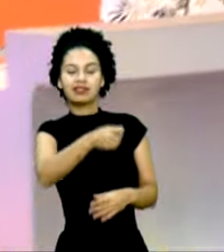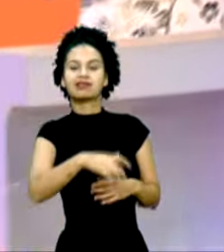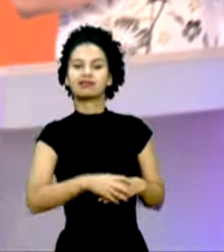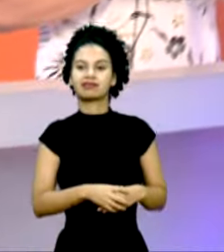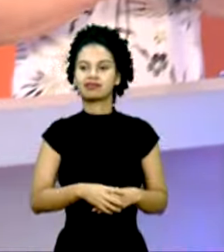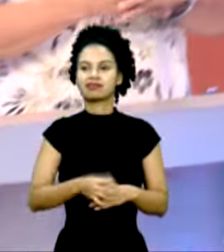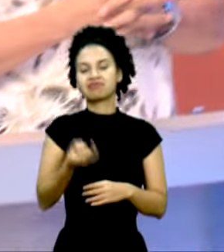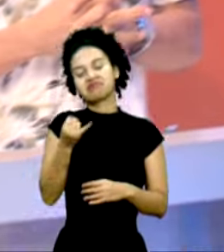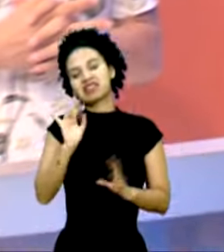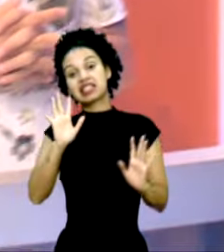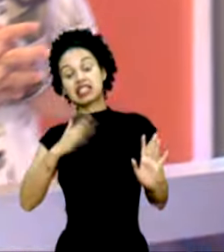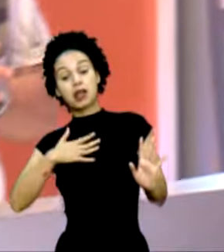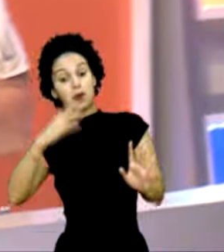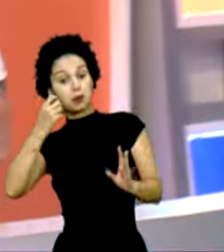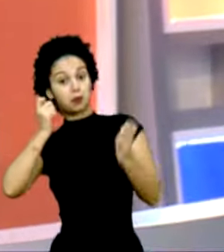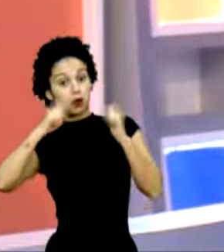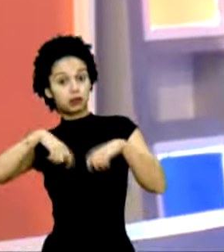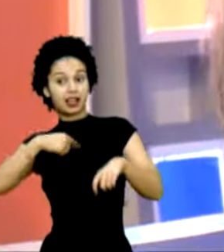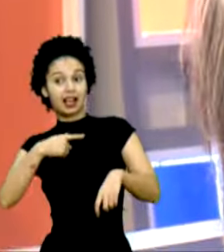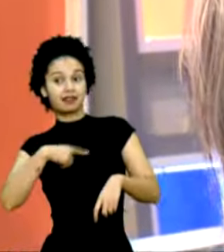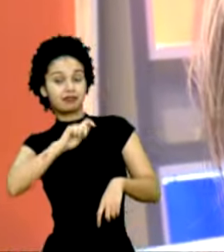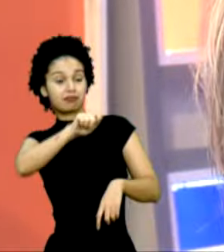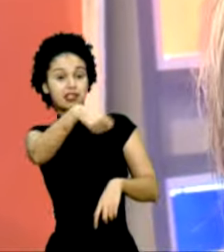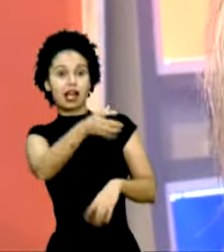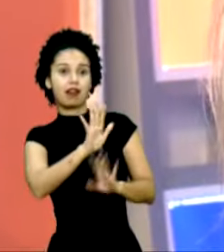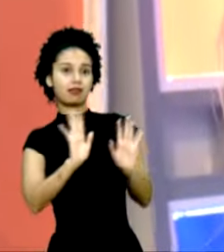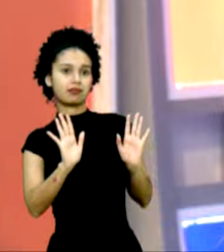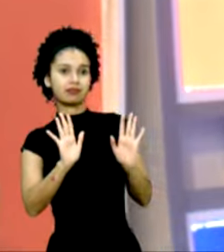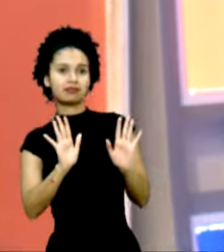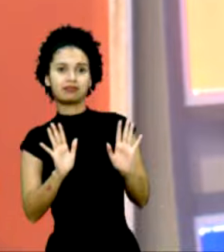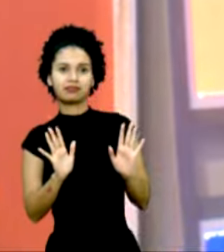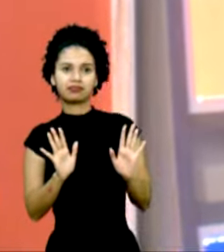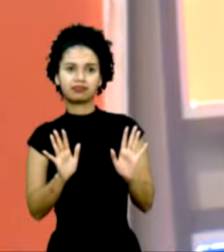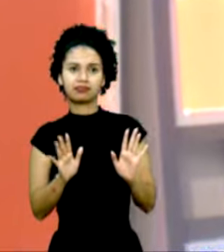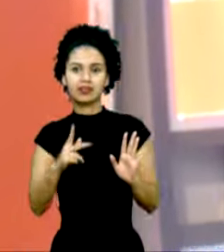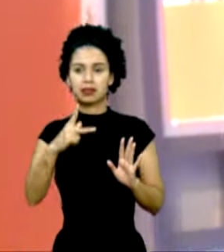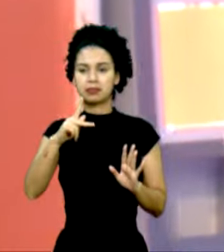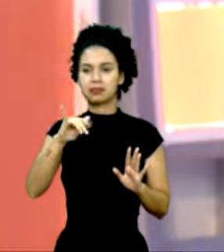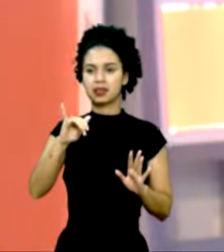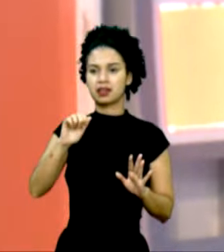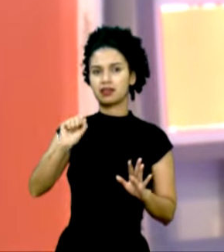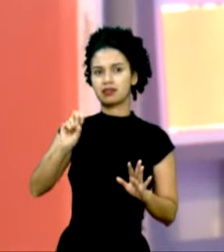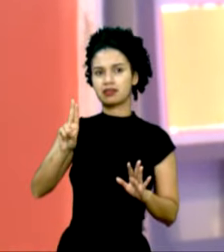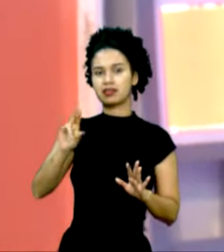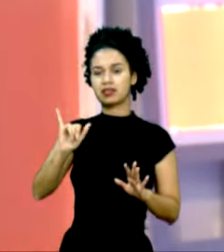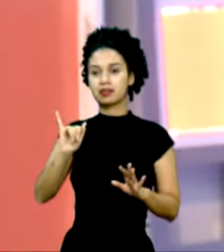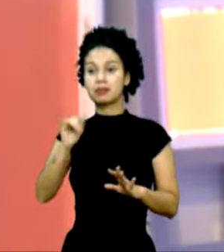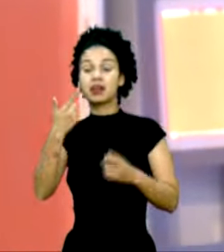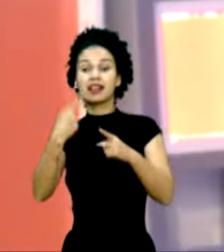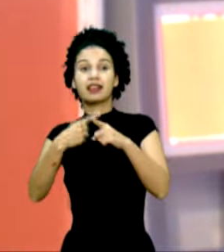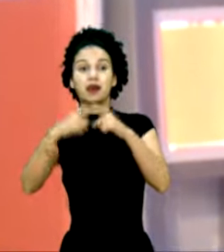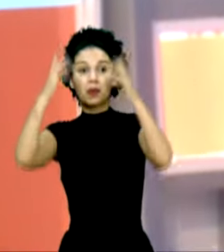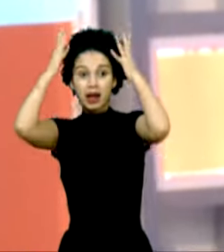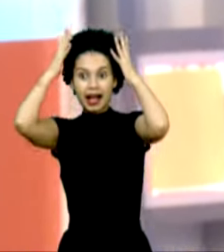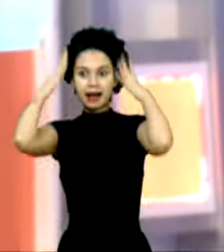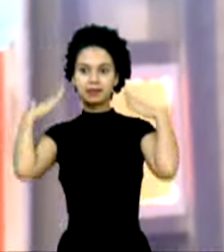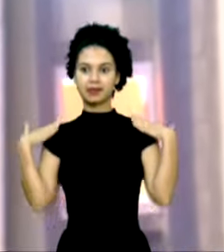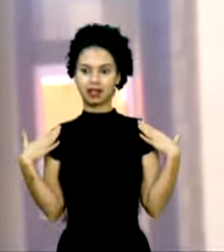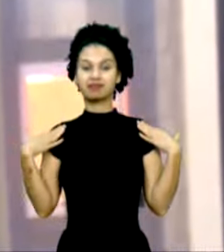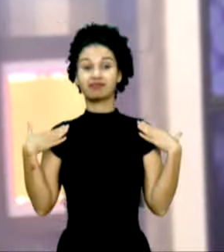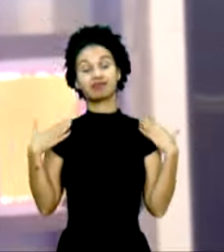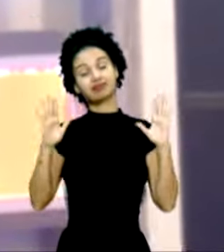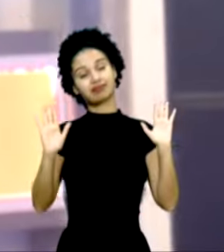criar um pra você, eu faria... É, meu nome tem o mar. Seria assim. E tem a luz. É os dois, as duas palavras. Não, mas eu acho que uma característica sua é o cabelo. Ah, com certeza. Né?